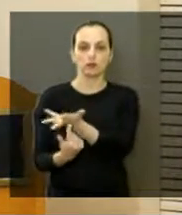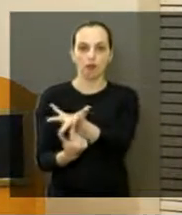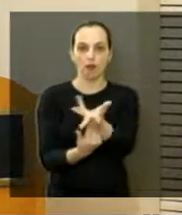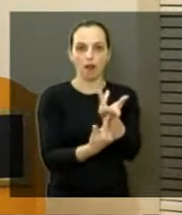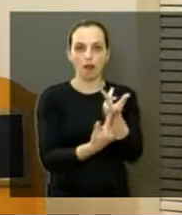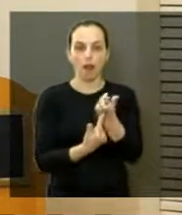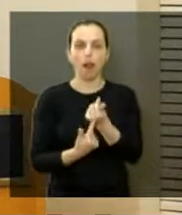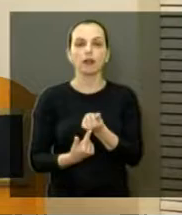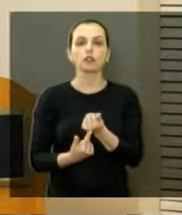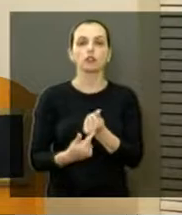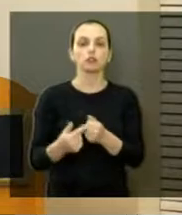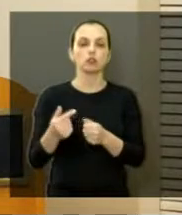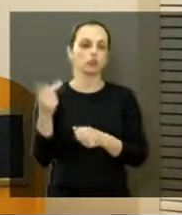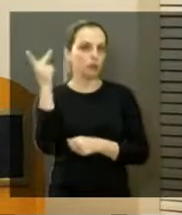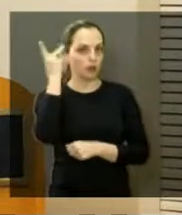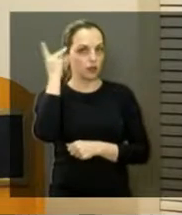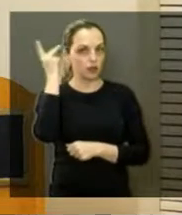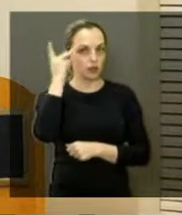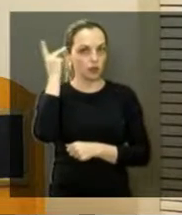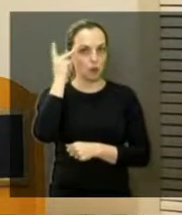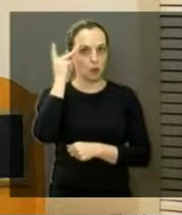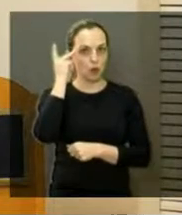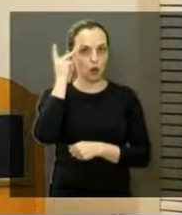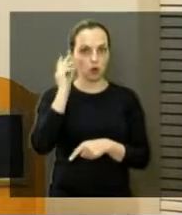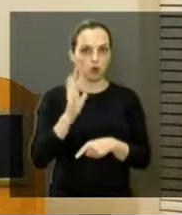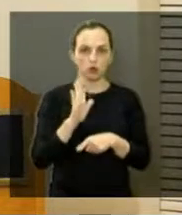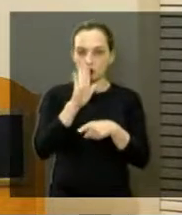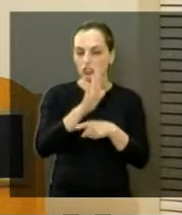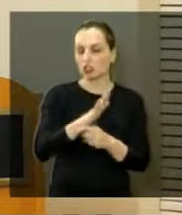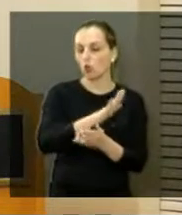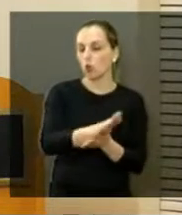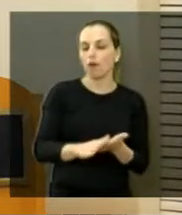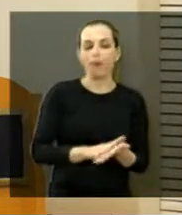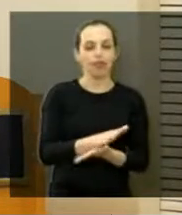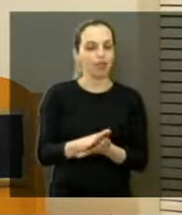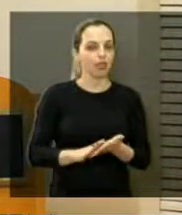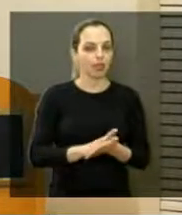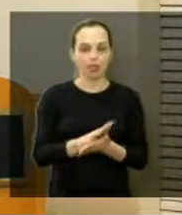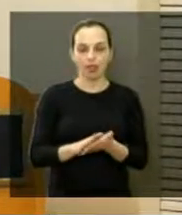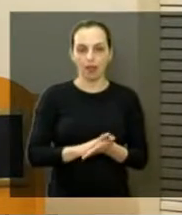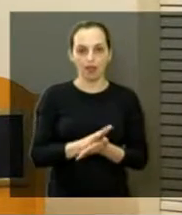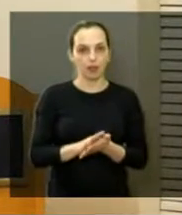realidade, não contribuiu com nada, assim destruiu nossas crianças.